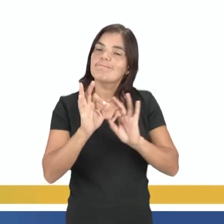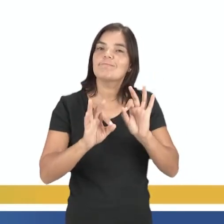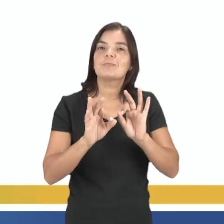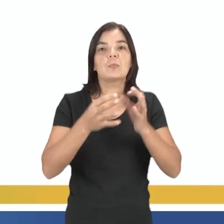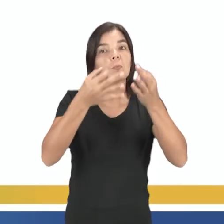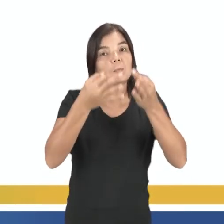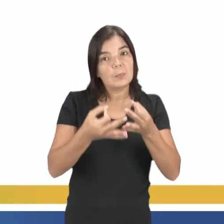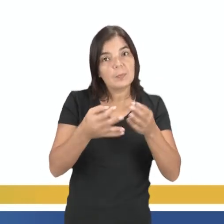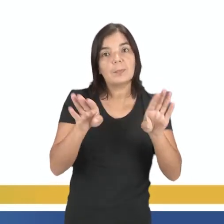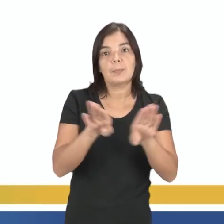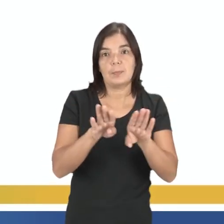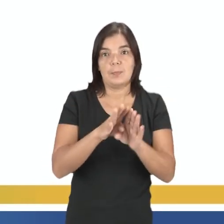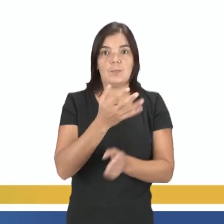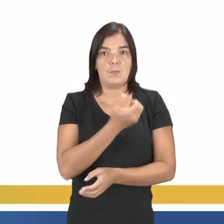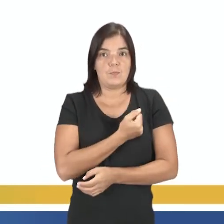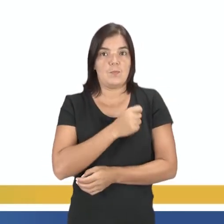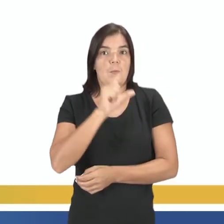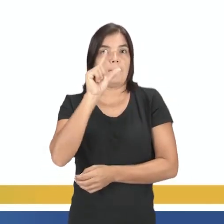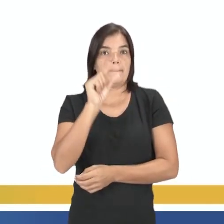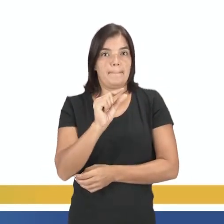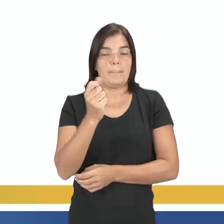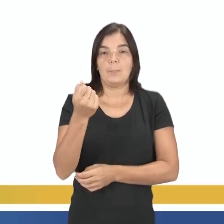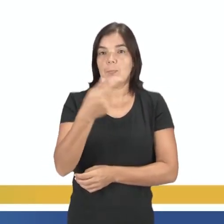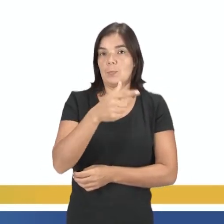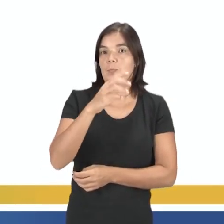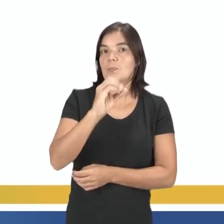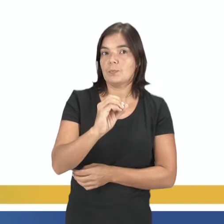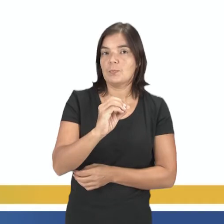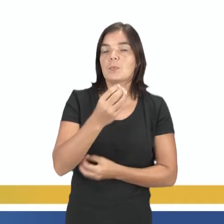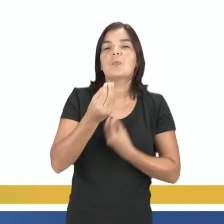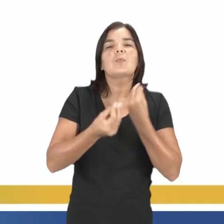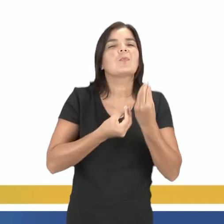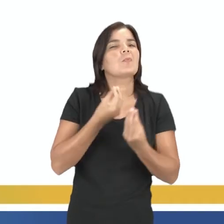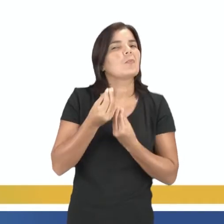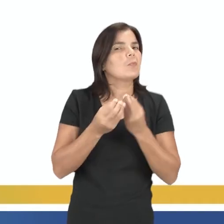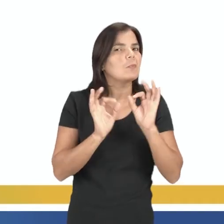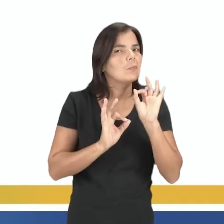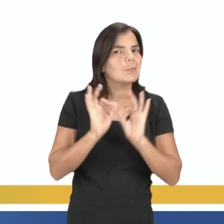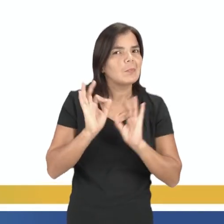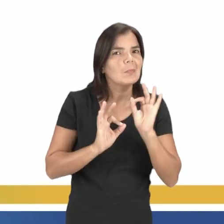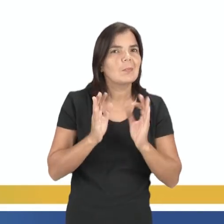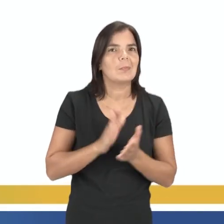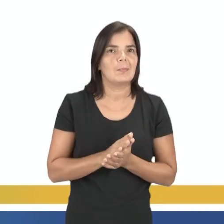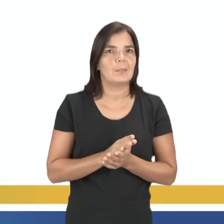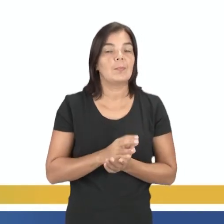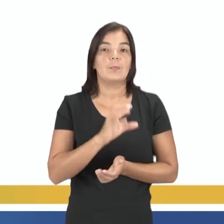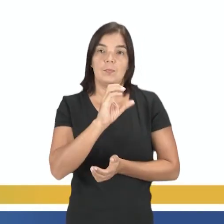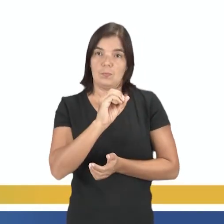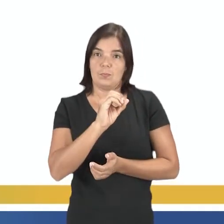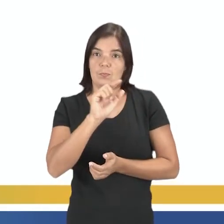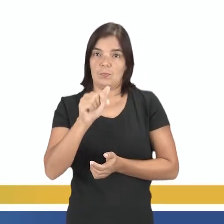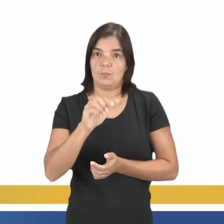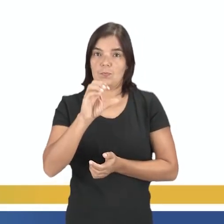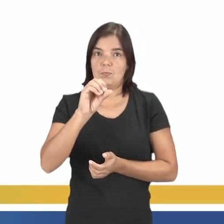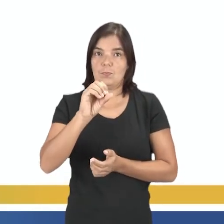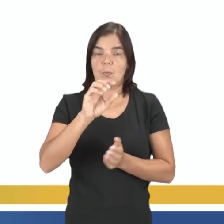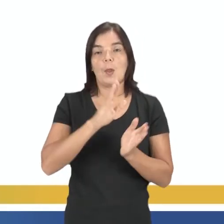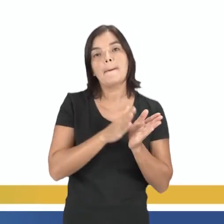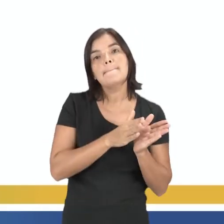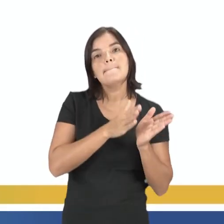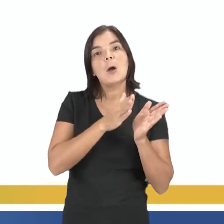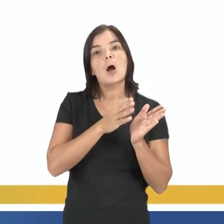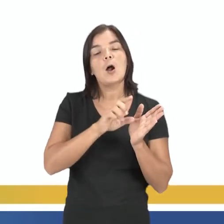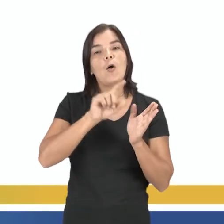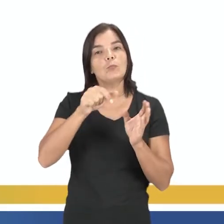não está certa, porque esse número está menor que 0. Como é que você organiza a notação científica? Pega essa vírgula e anda uma casa para a